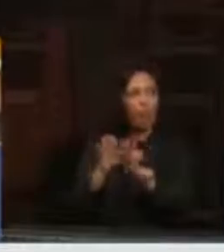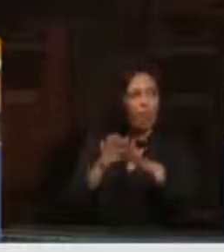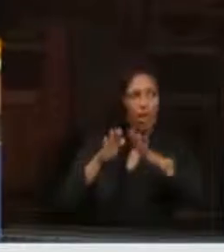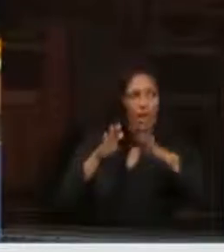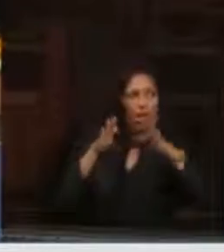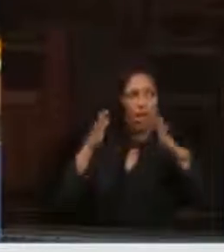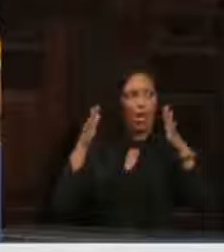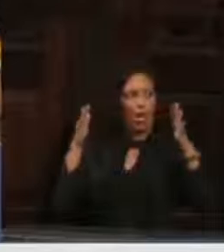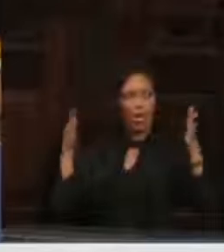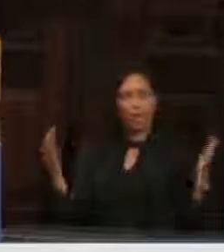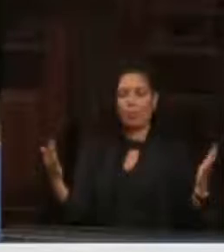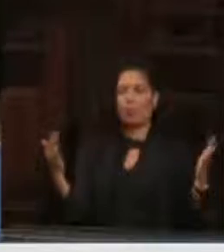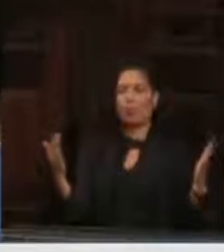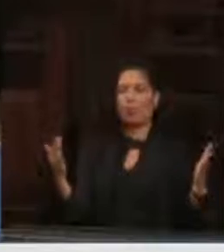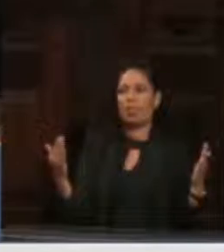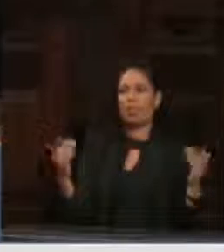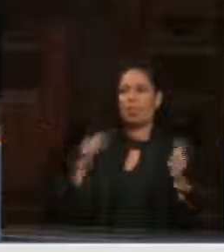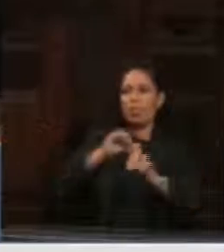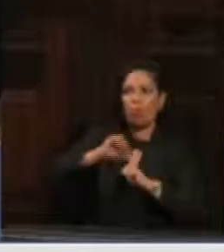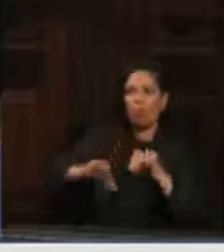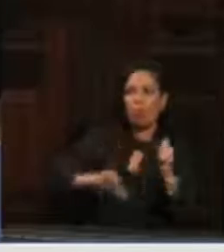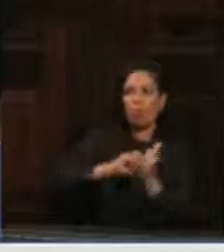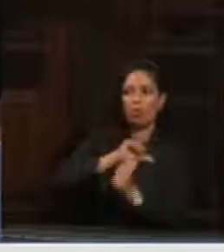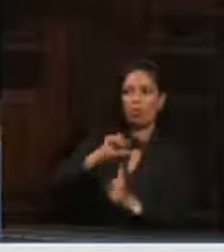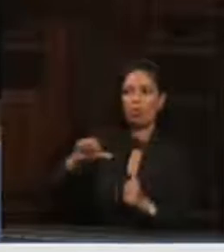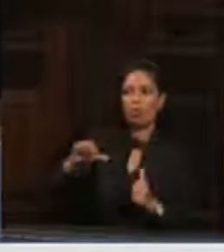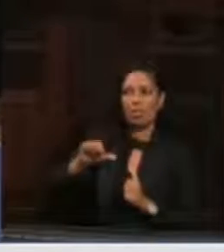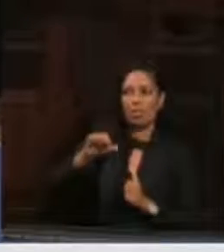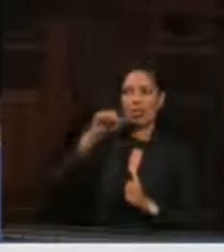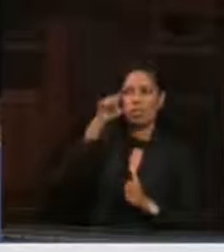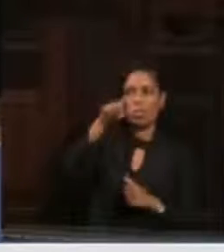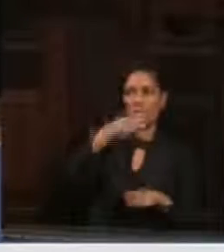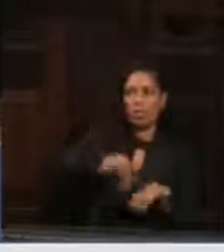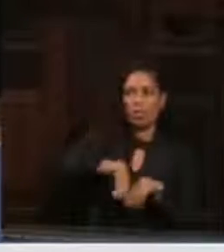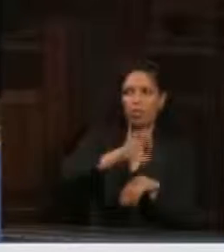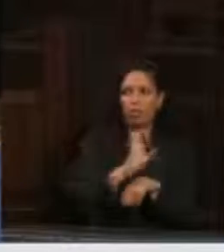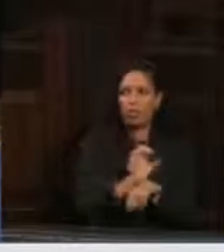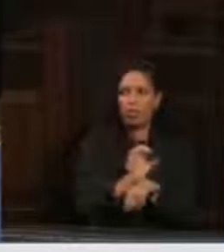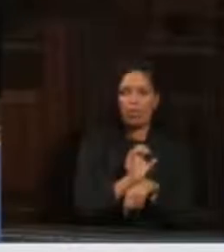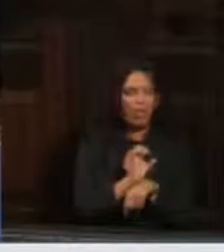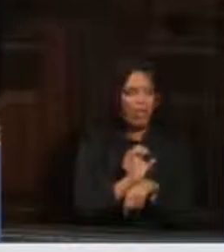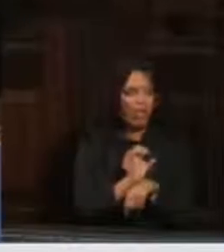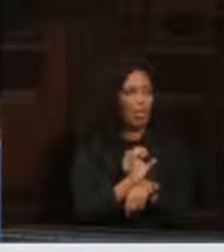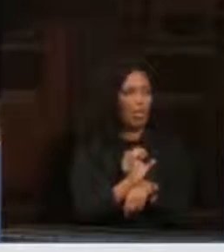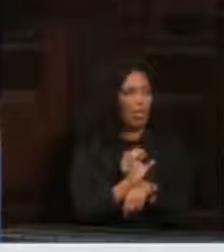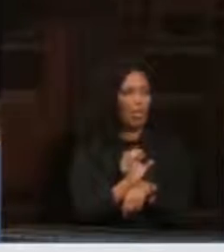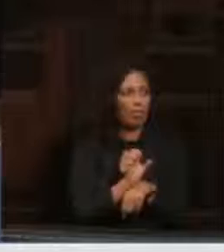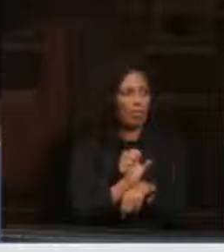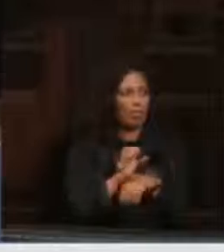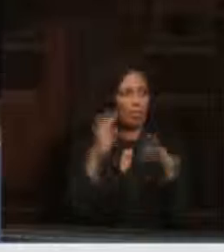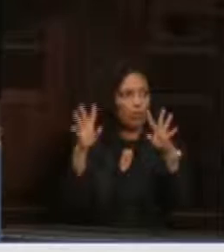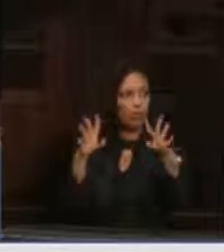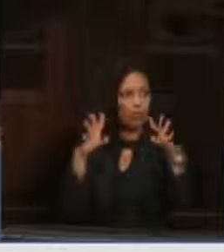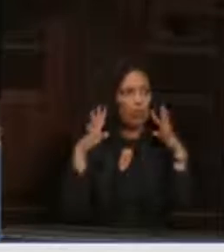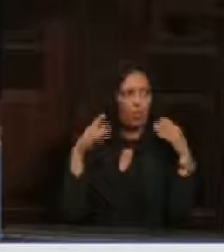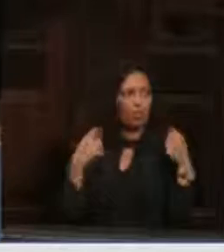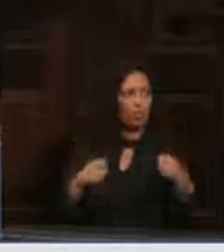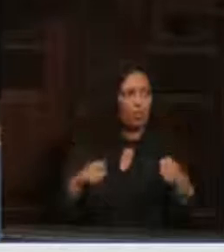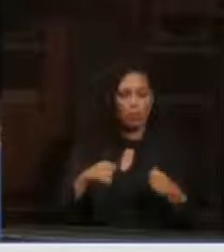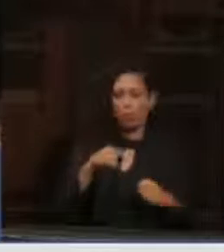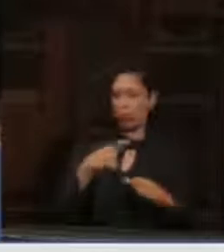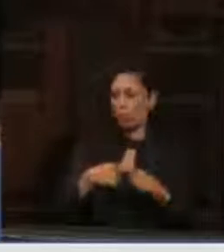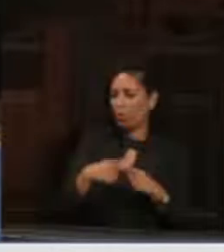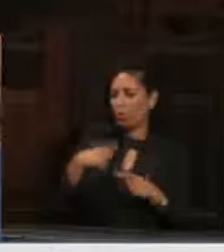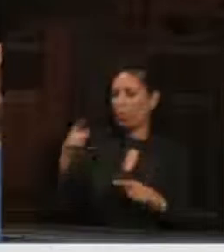uma alternativa a que o Estado deveria deliberar. Então, eu queria até chamar a atenção aqui do líder do